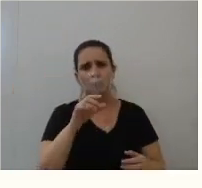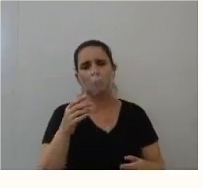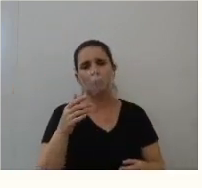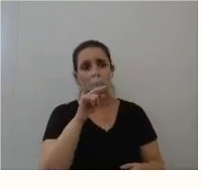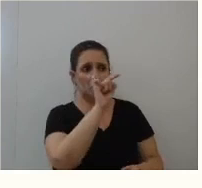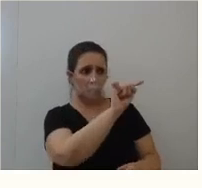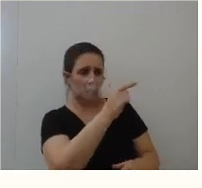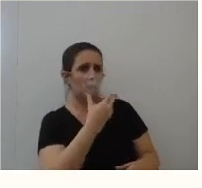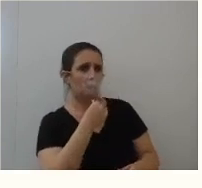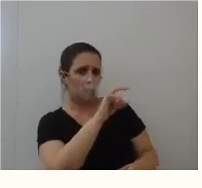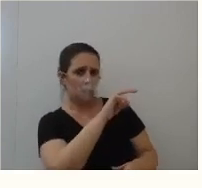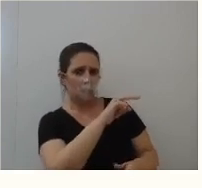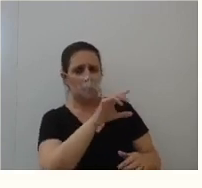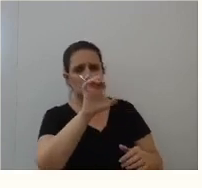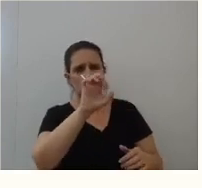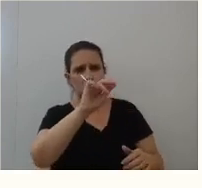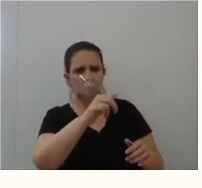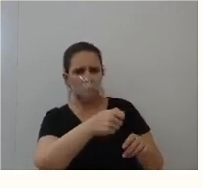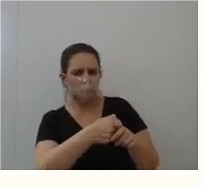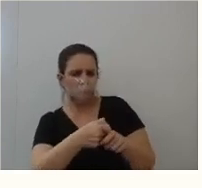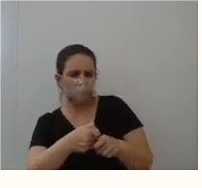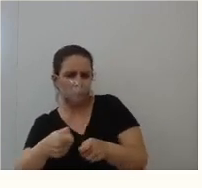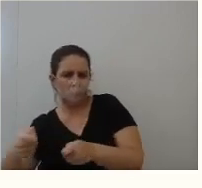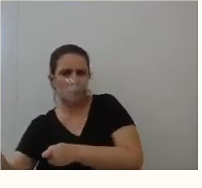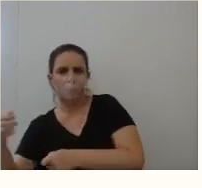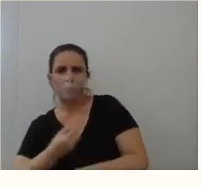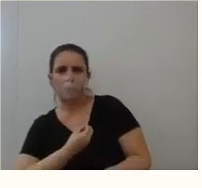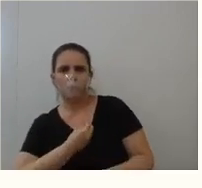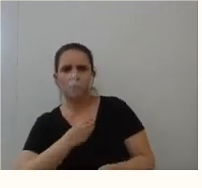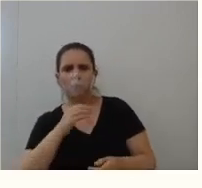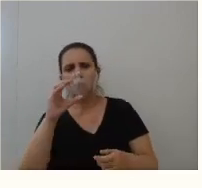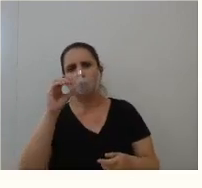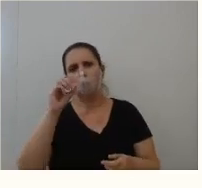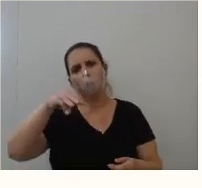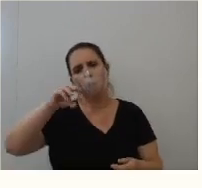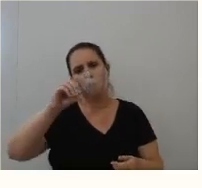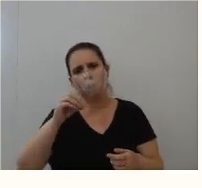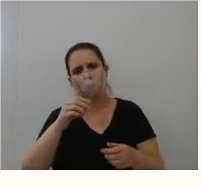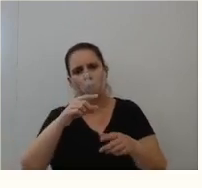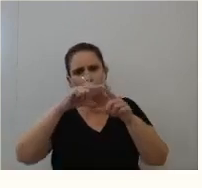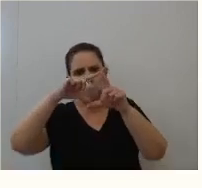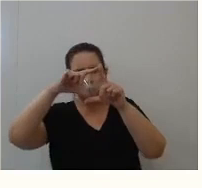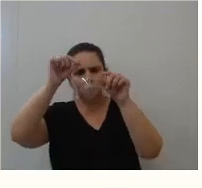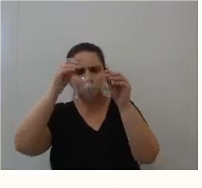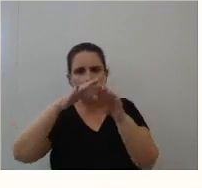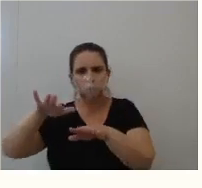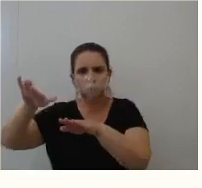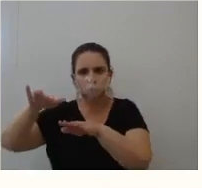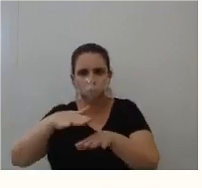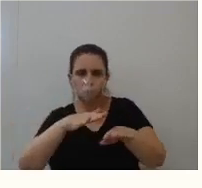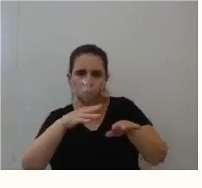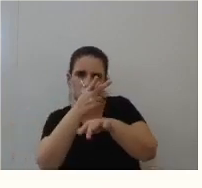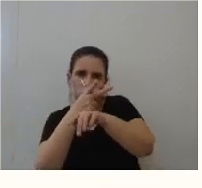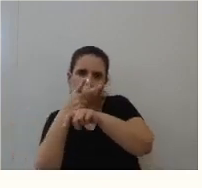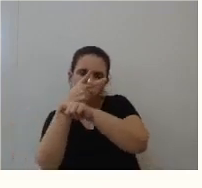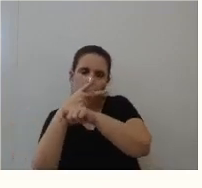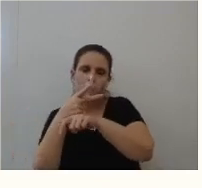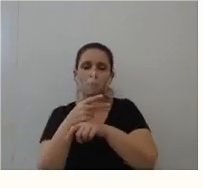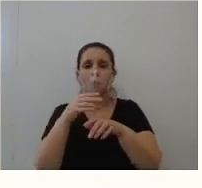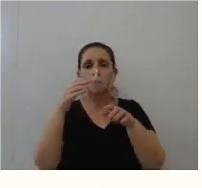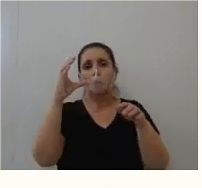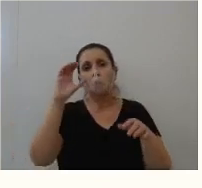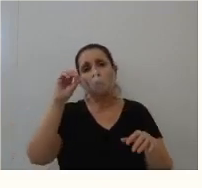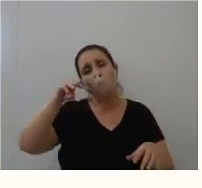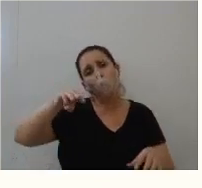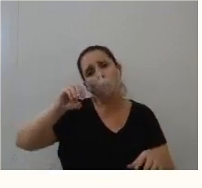Ele era arrastado pela vida como uma folha pelo vento. Perceba, ó, como uma folha